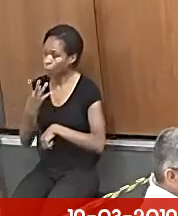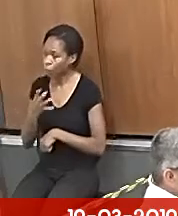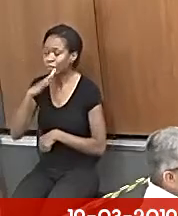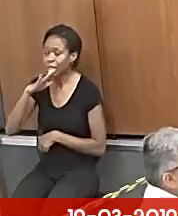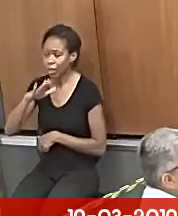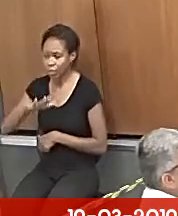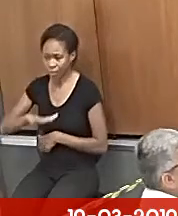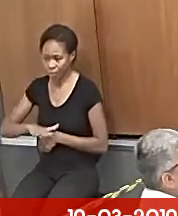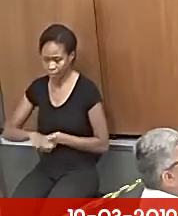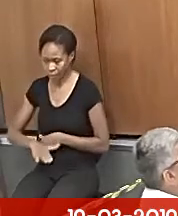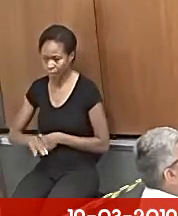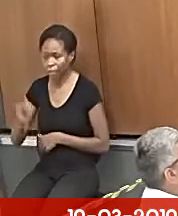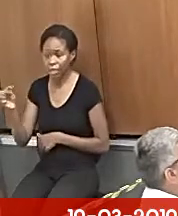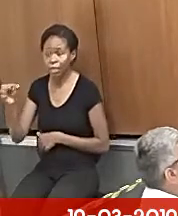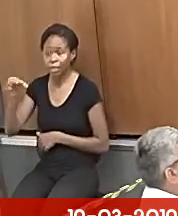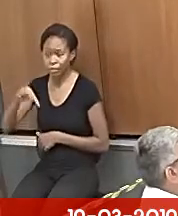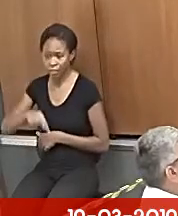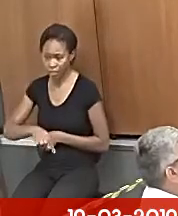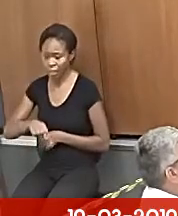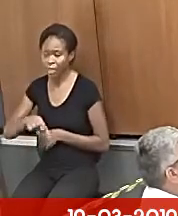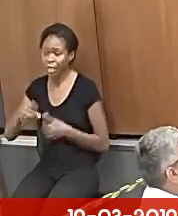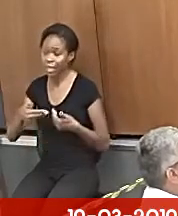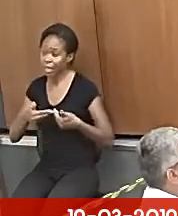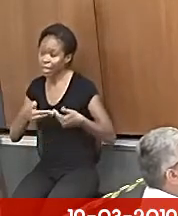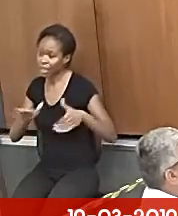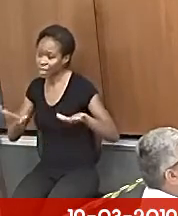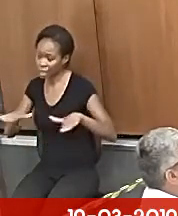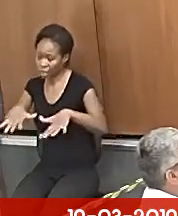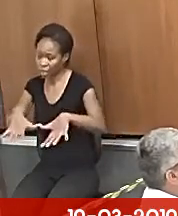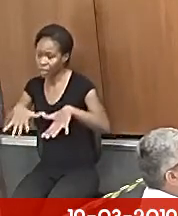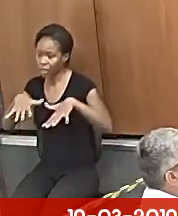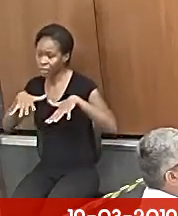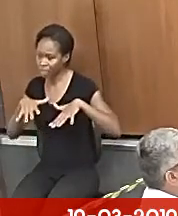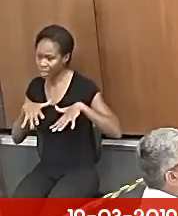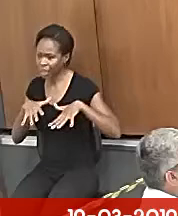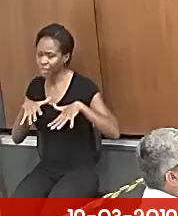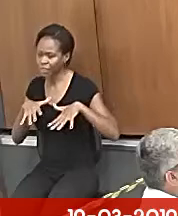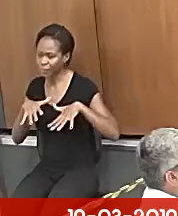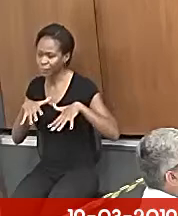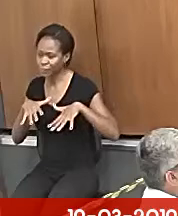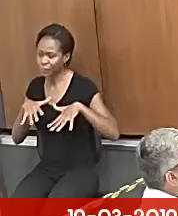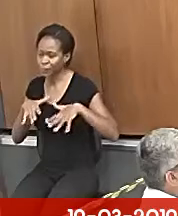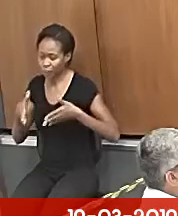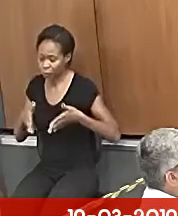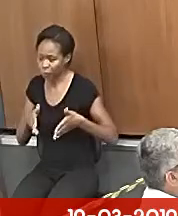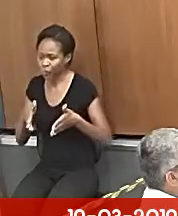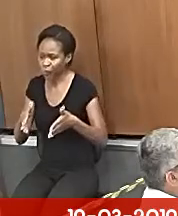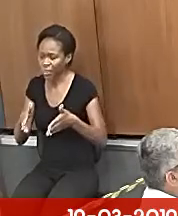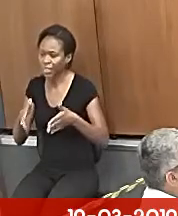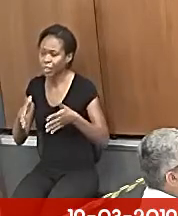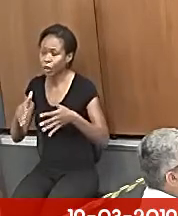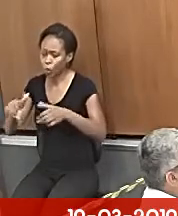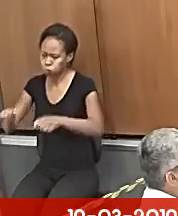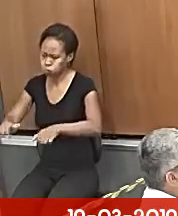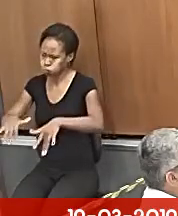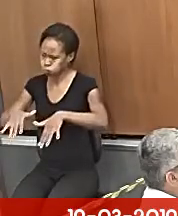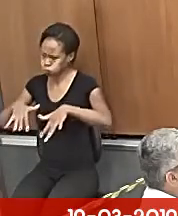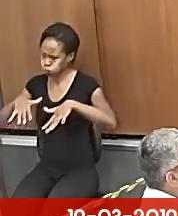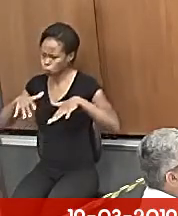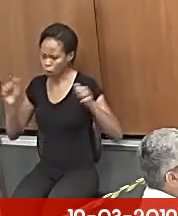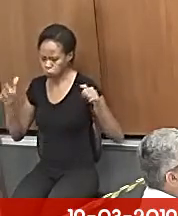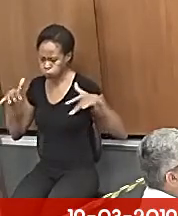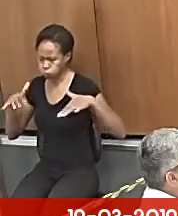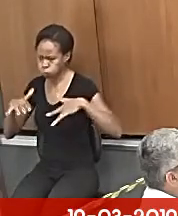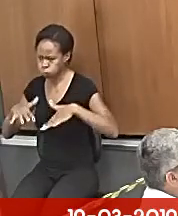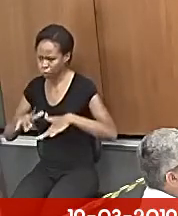às 16 horas aqui no hall de entrada além das bandeiras no hall das bandeiras devido ao número de pessoas presentes não faço questão